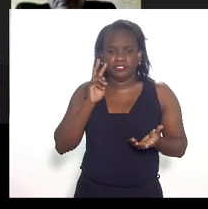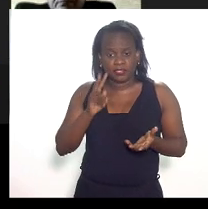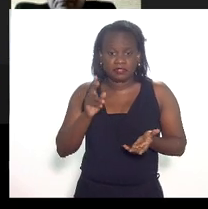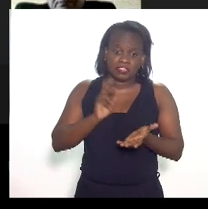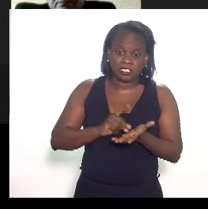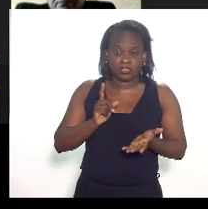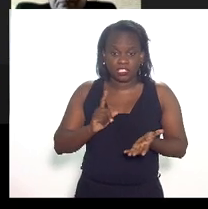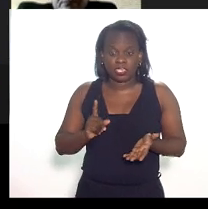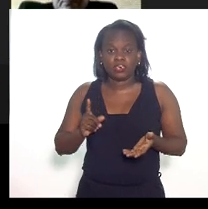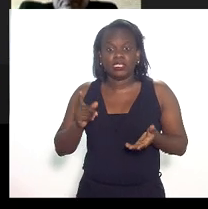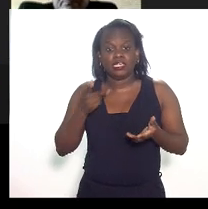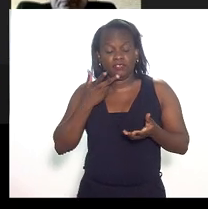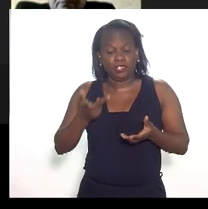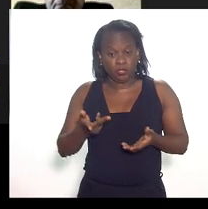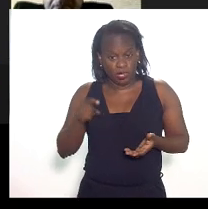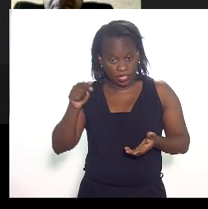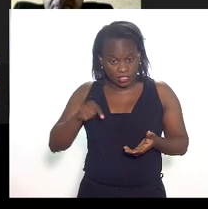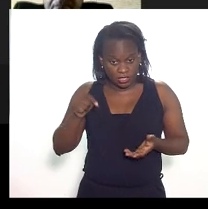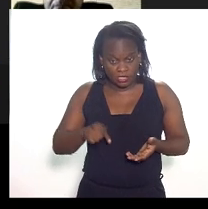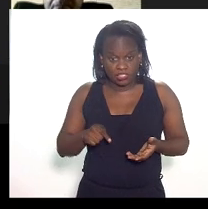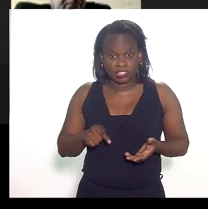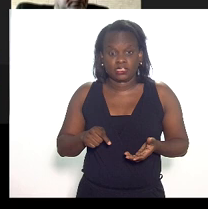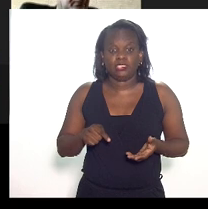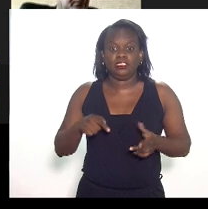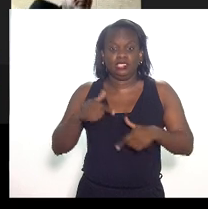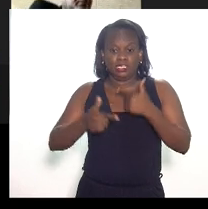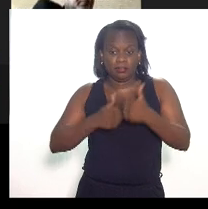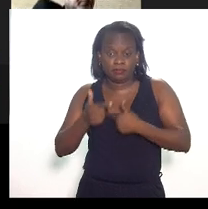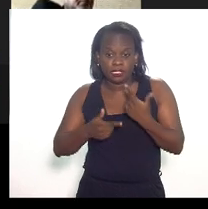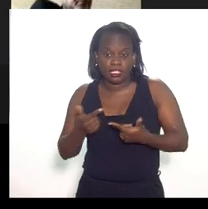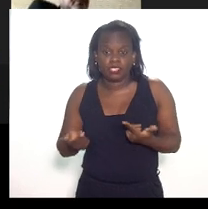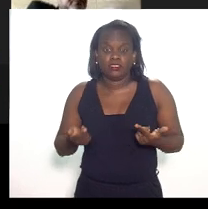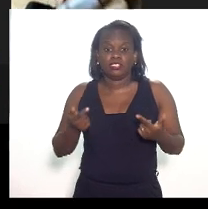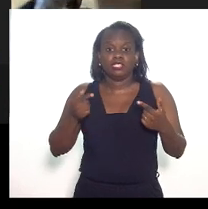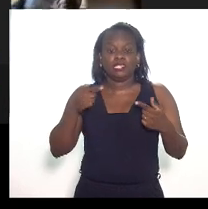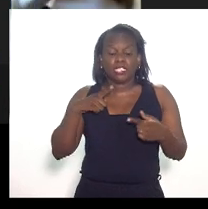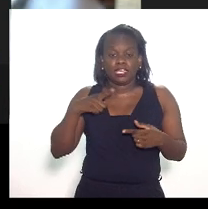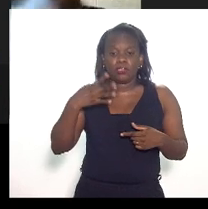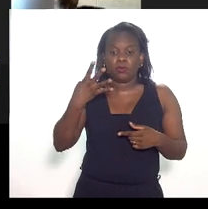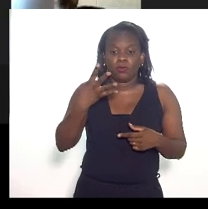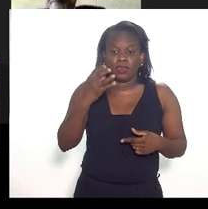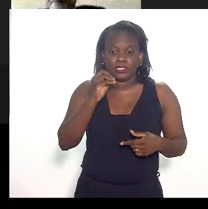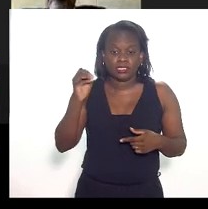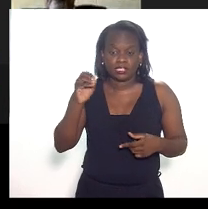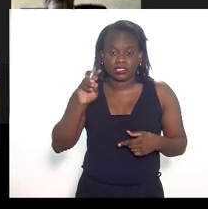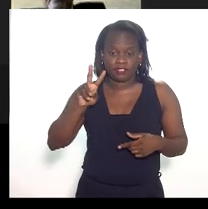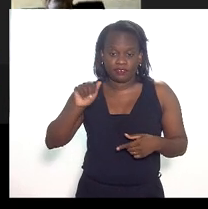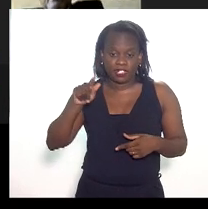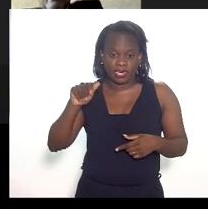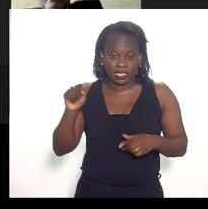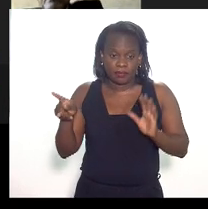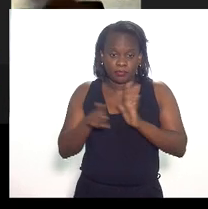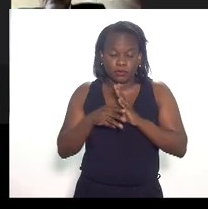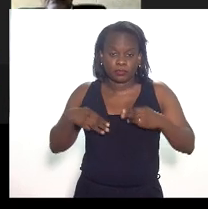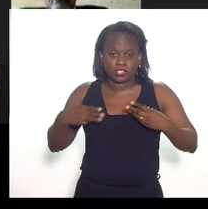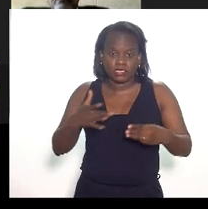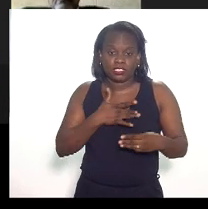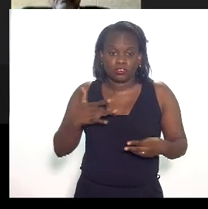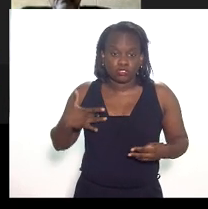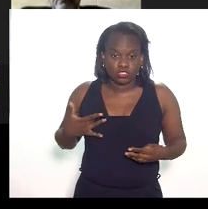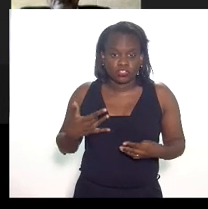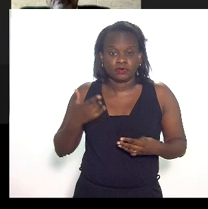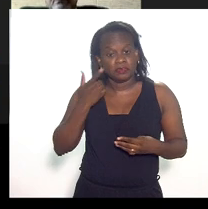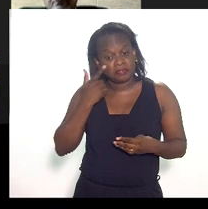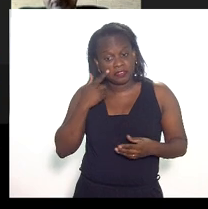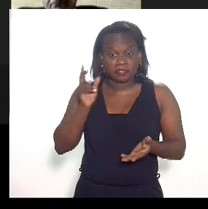verdade. Tem, disse ele aqui, numa oferta de emprego, claro, que tem 400 vagas para o Ministério da Saúde, para profissionais de saúde. Vamos lá